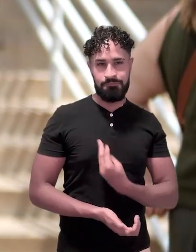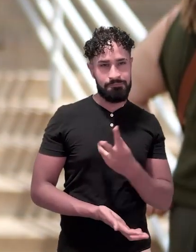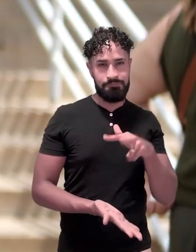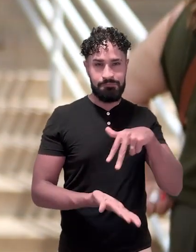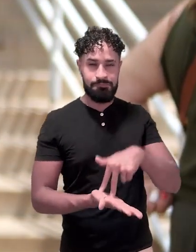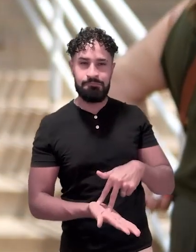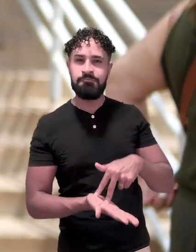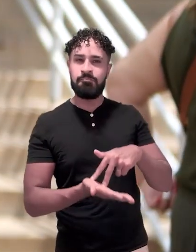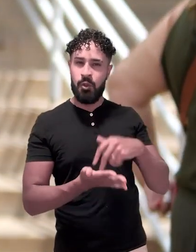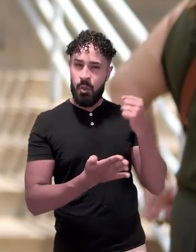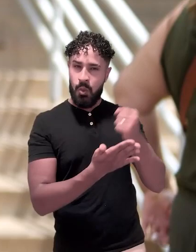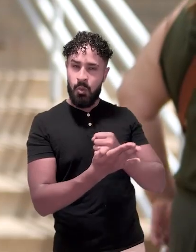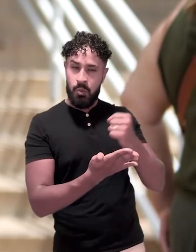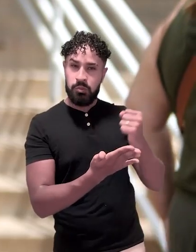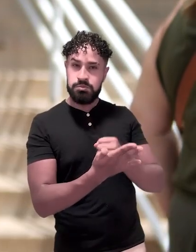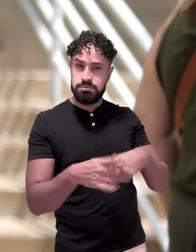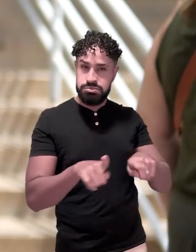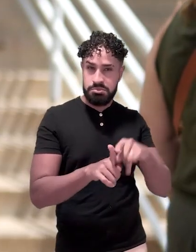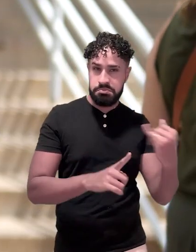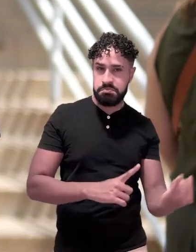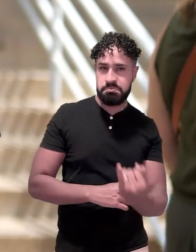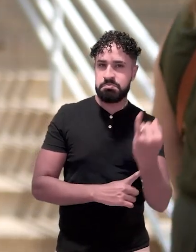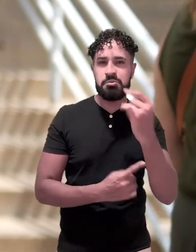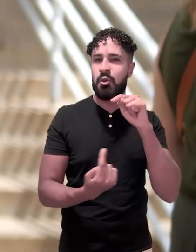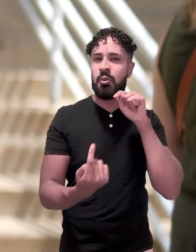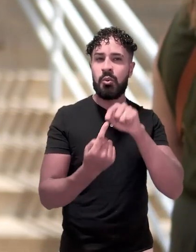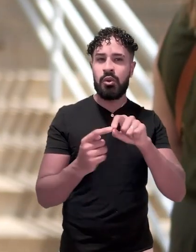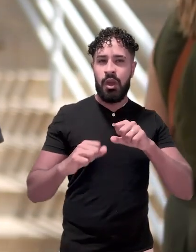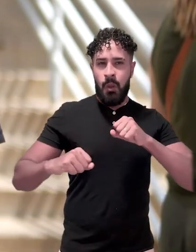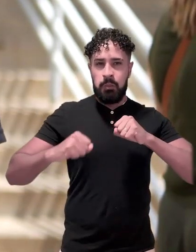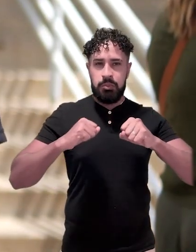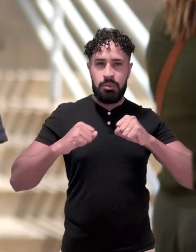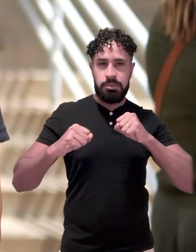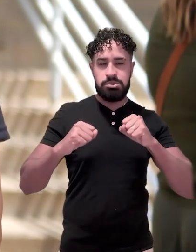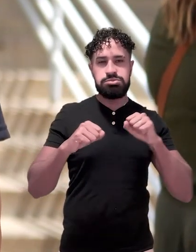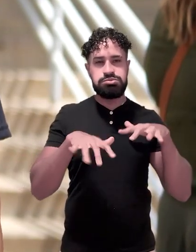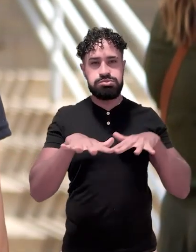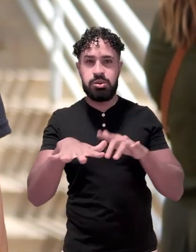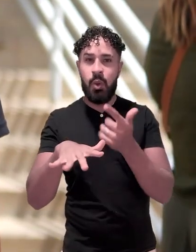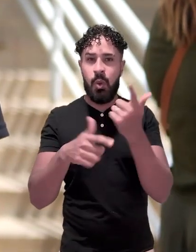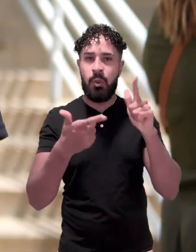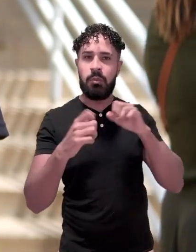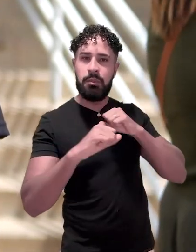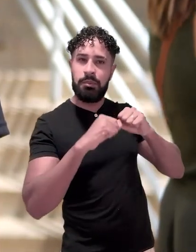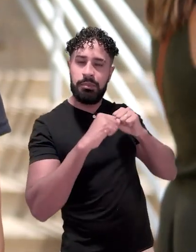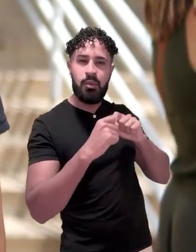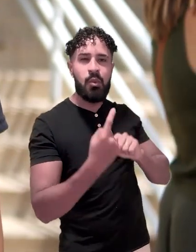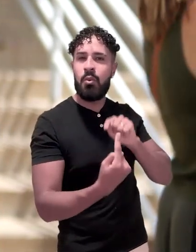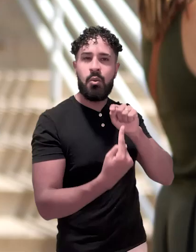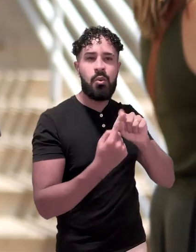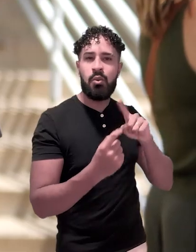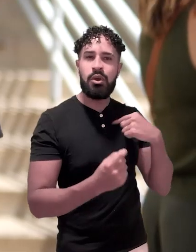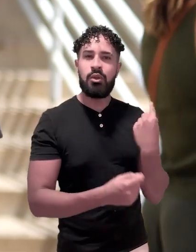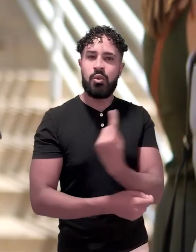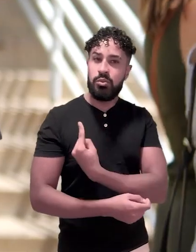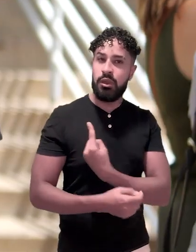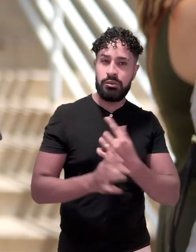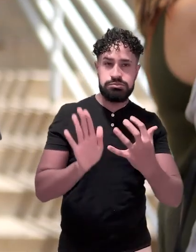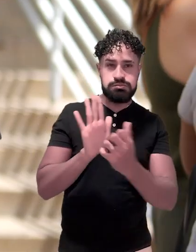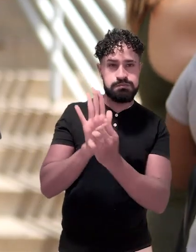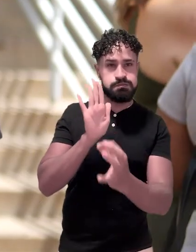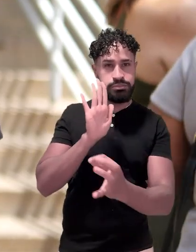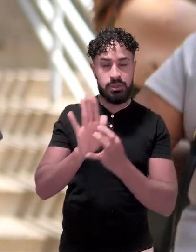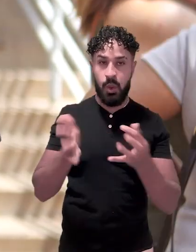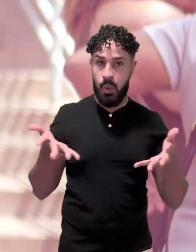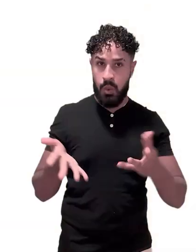Para fazermos essa ação, né, que ela é muito importante também, visando também essa mobilização e mais outras mobilizações em prol da